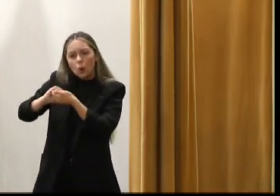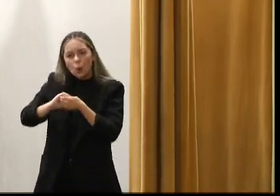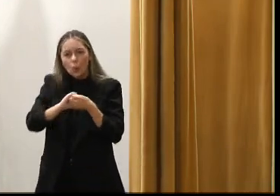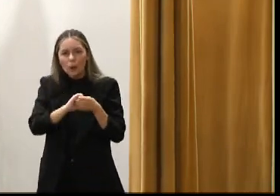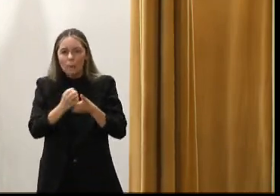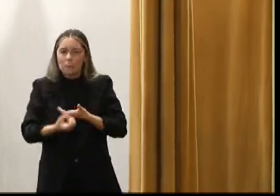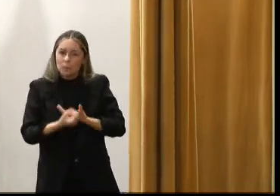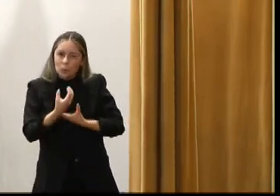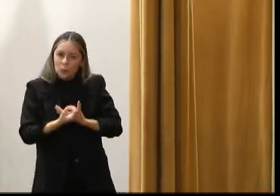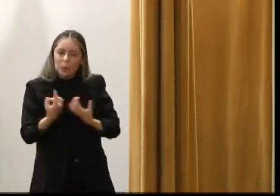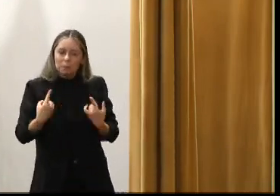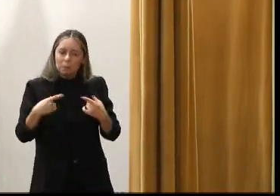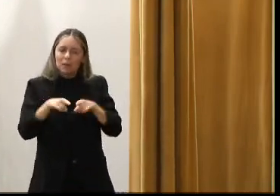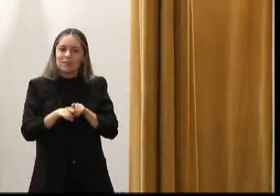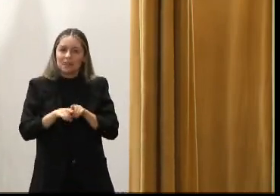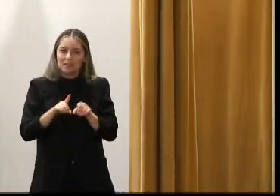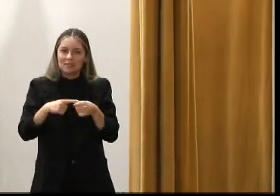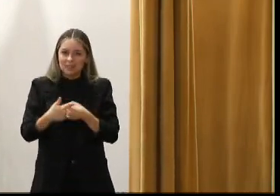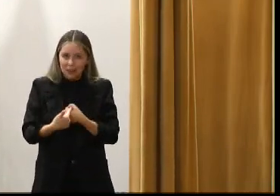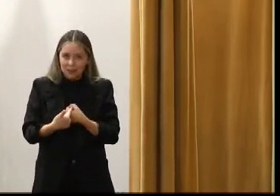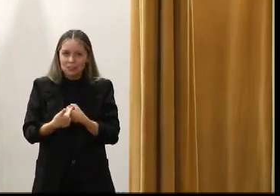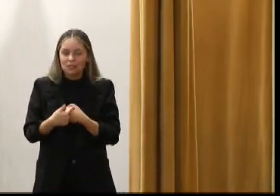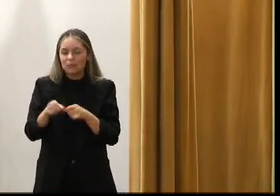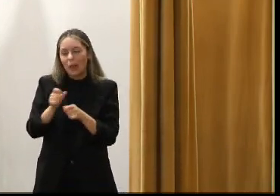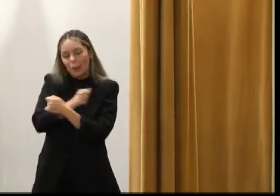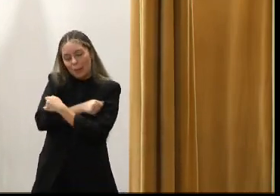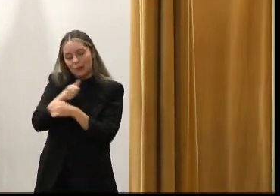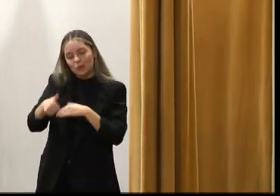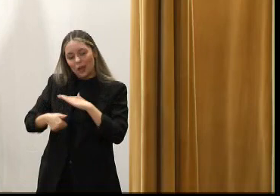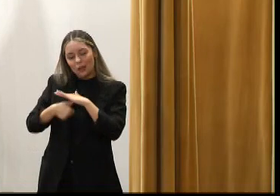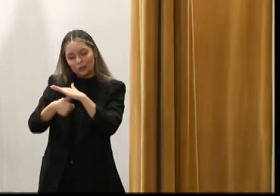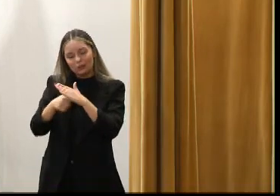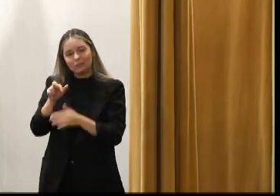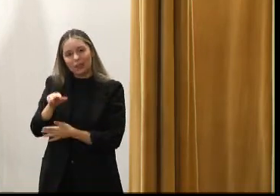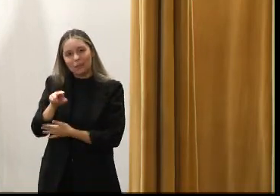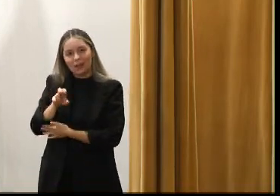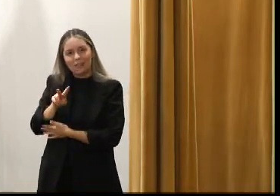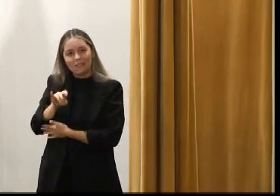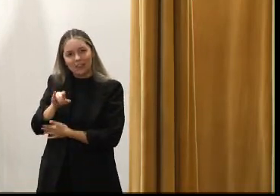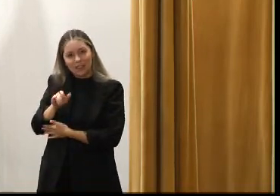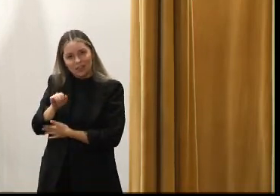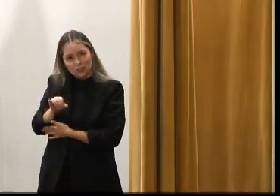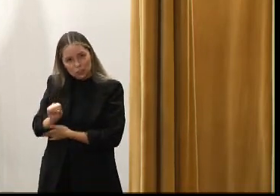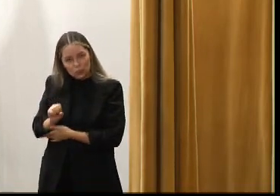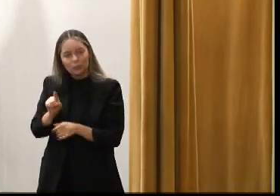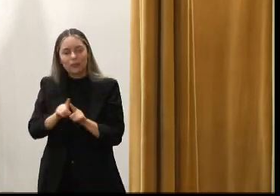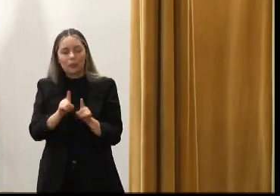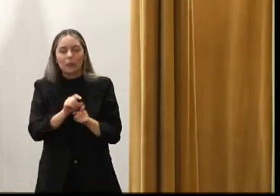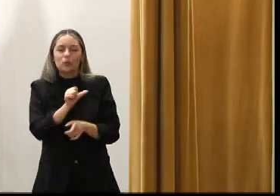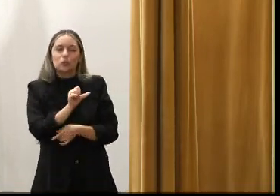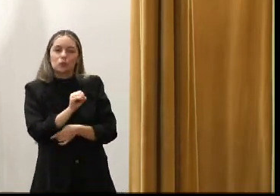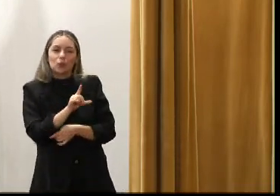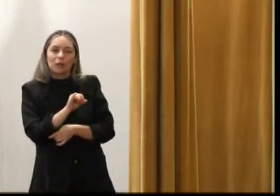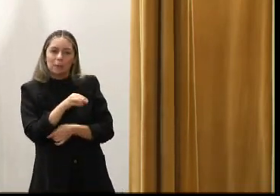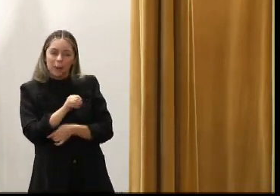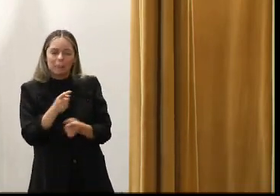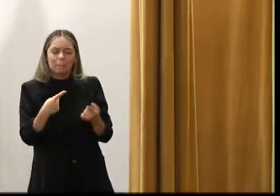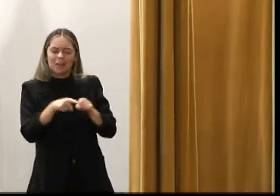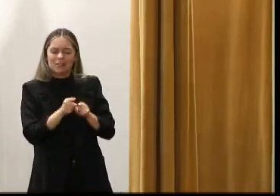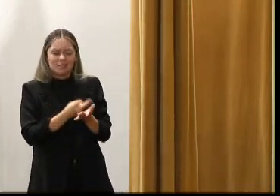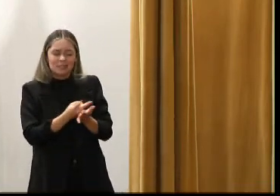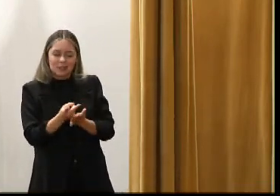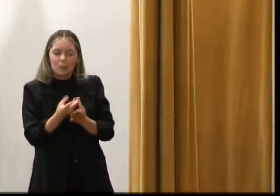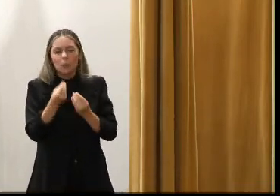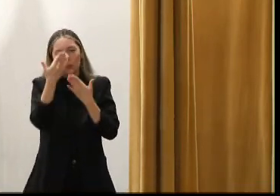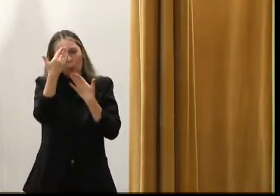grande parceira da cidade, leva o nosso abraço ao reitor, irmão Evilásio, ao Solimar também, que é um grande parceiro, e muito obrigado aqui por vocês